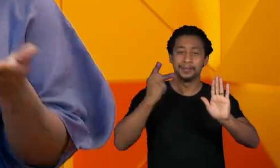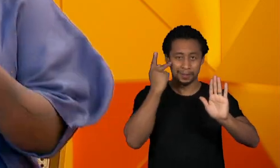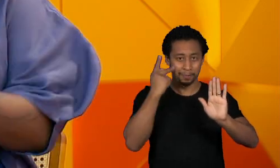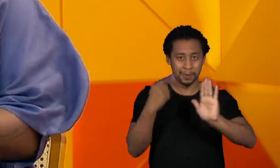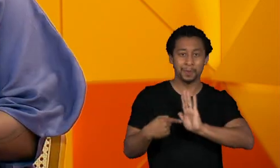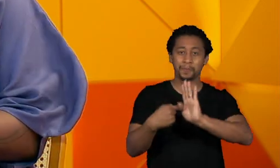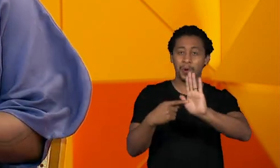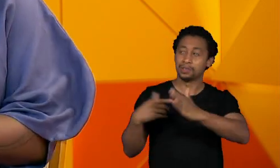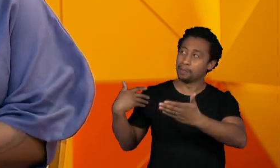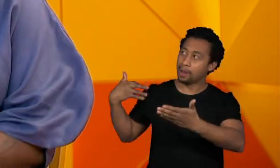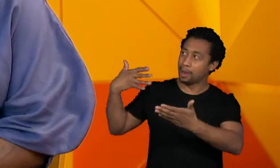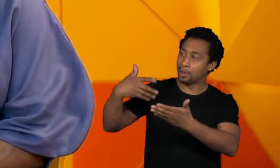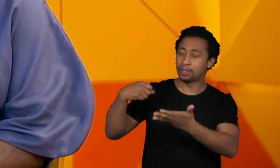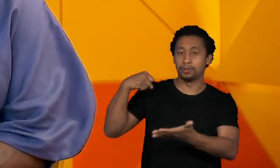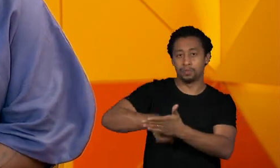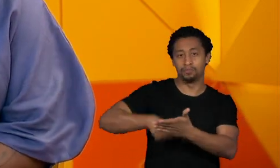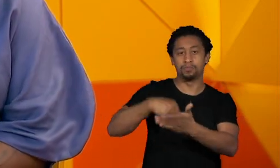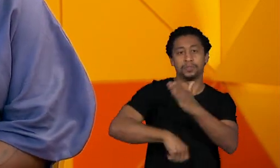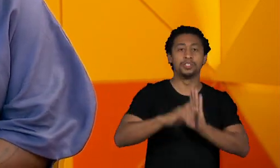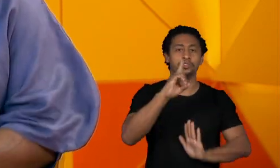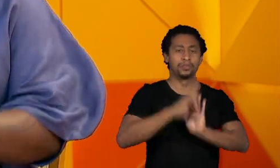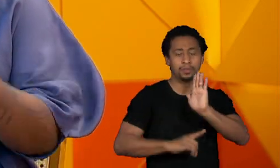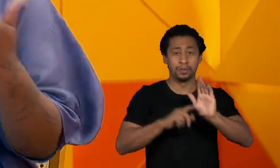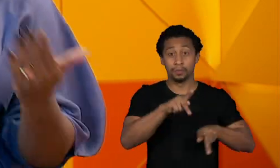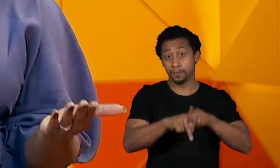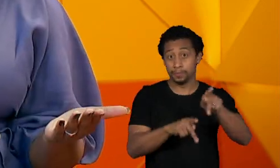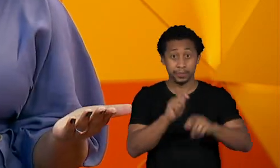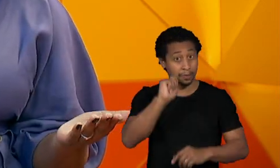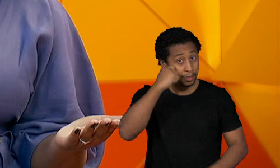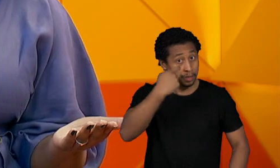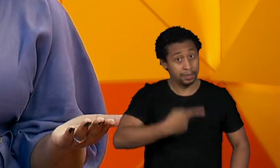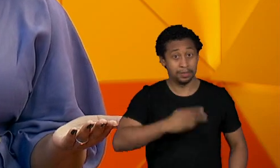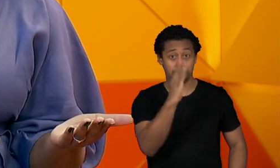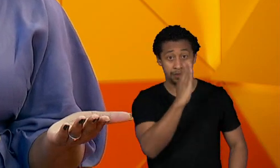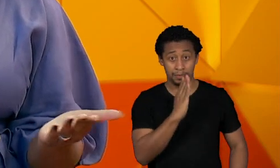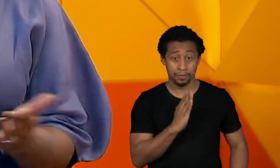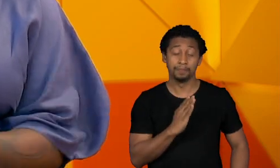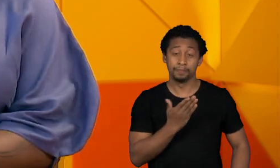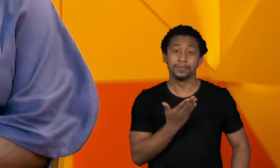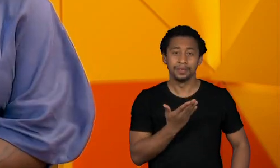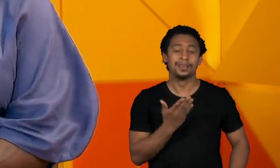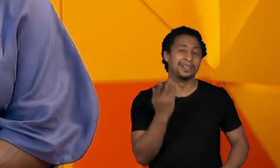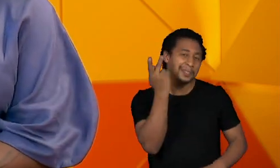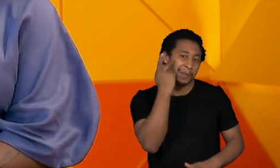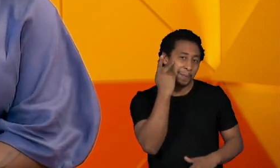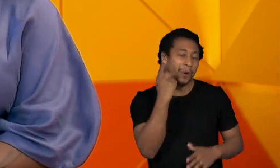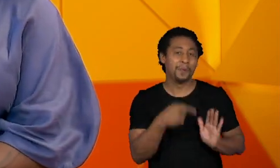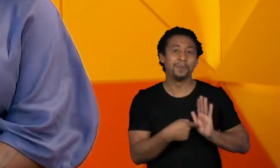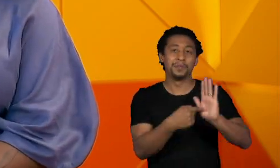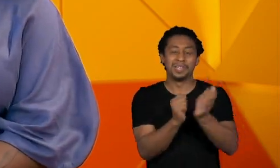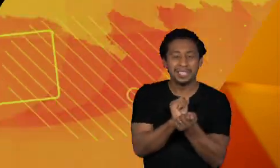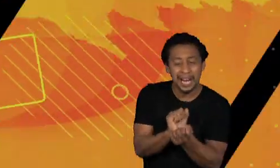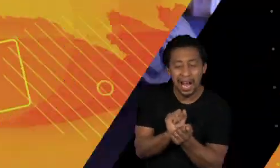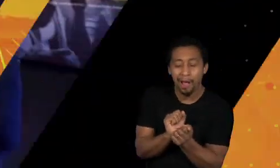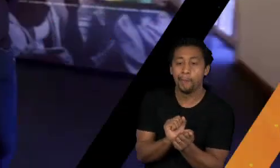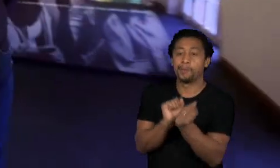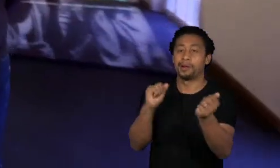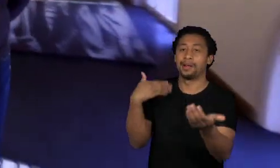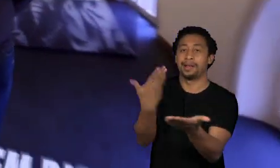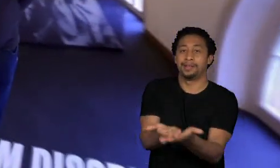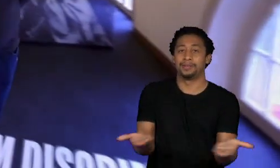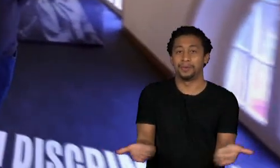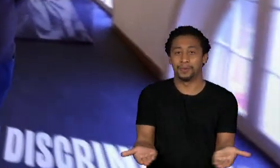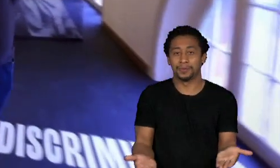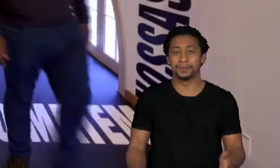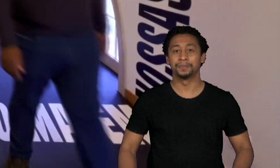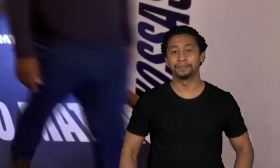luta pelos direitos da população negra em São Paulo, desde os tempos da escravidão até os dias de hoje.